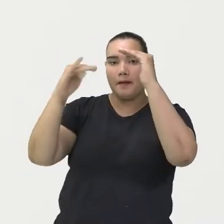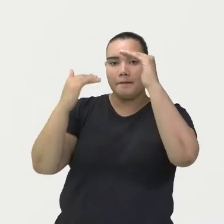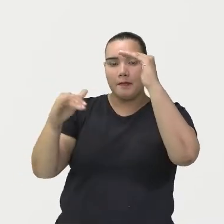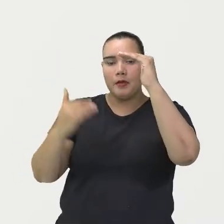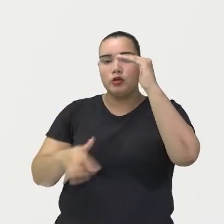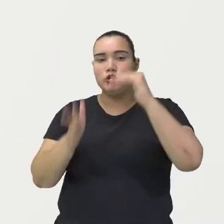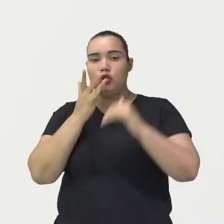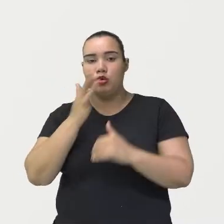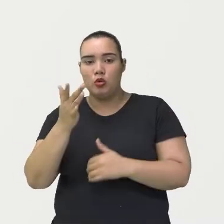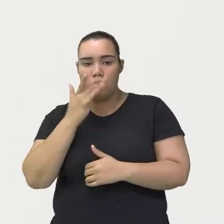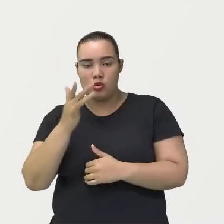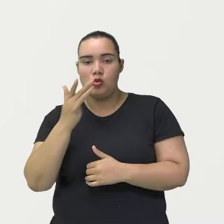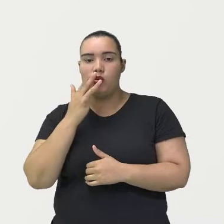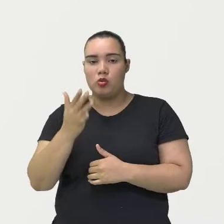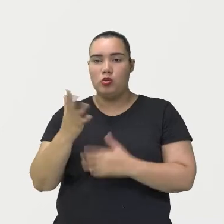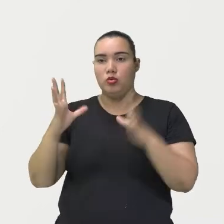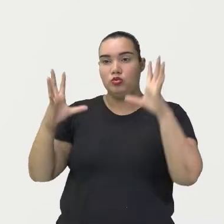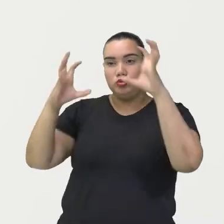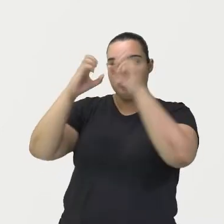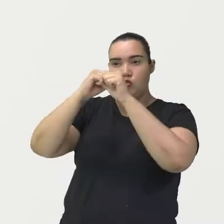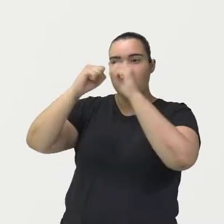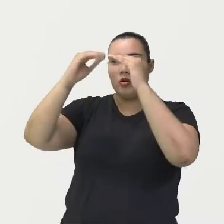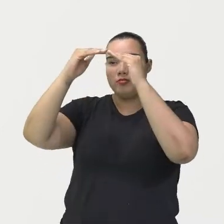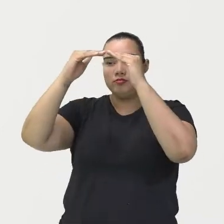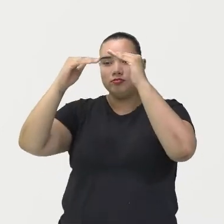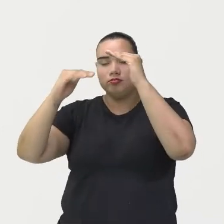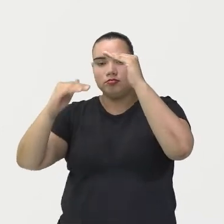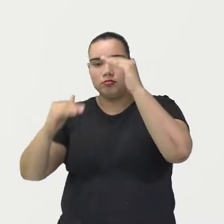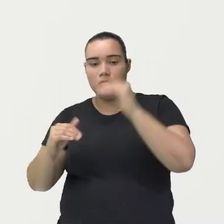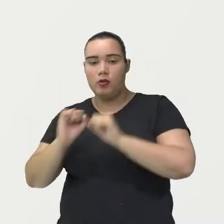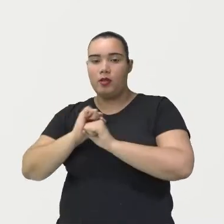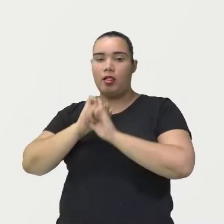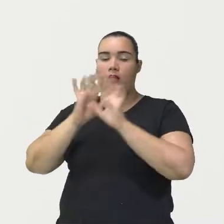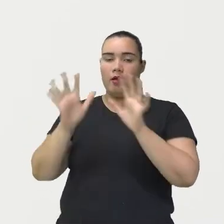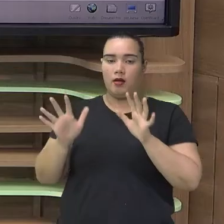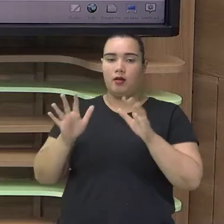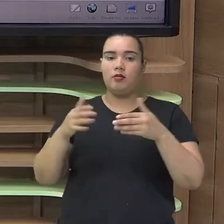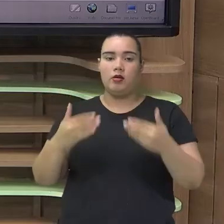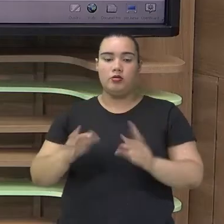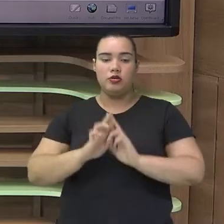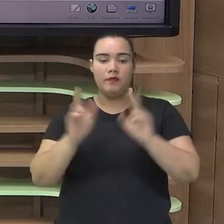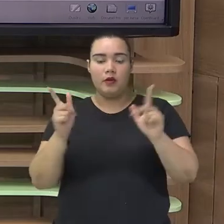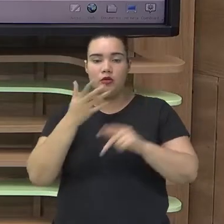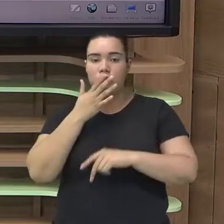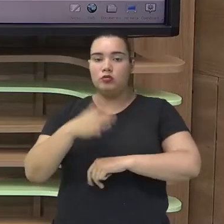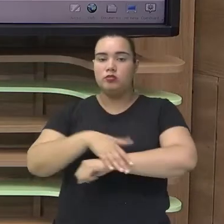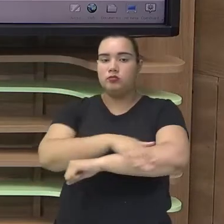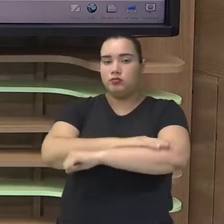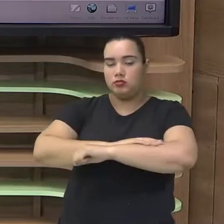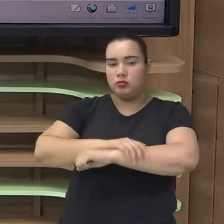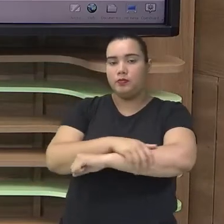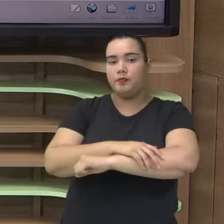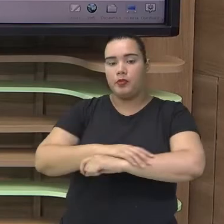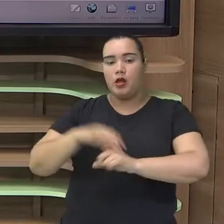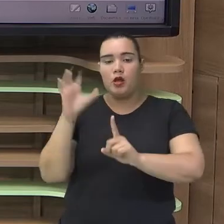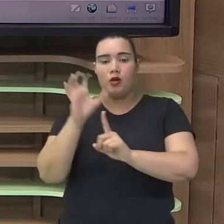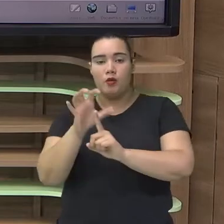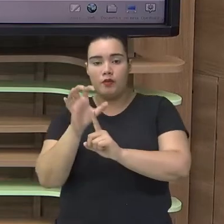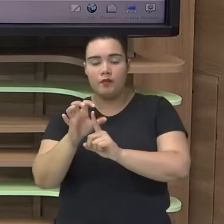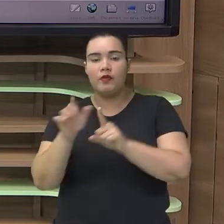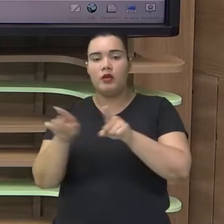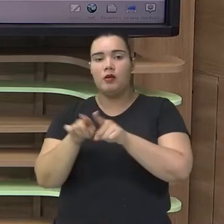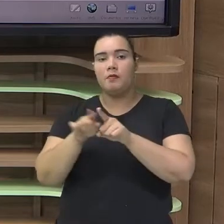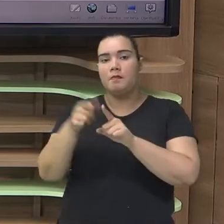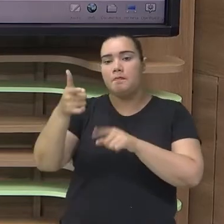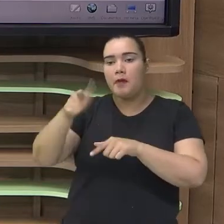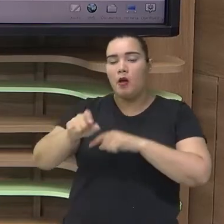graduações, essas tonalidades de diferença do tom de pele que influenciam em mais